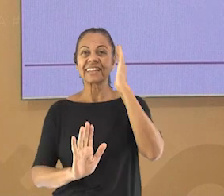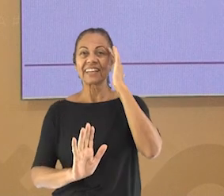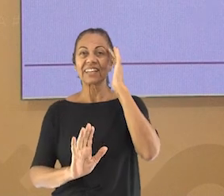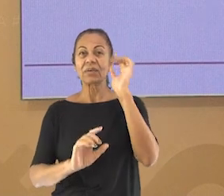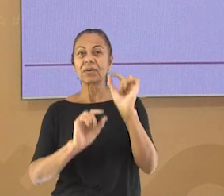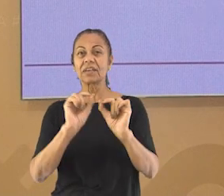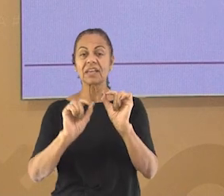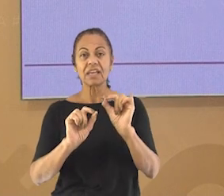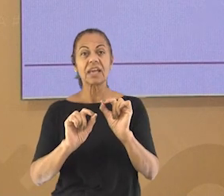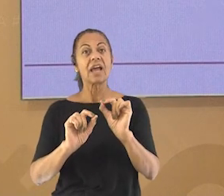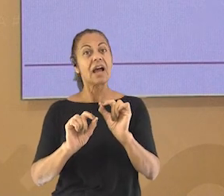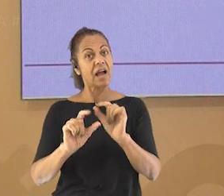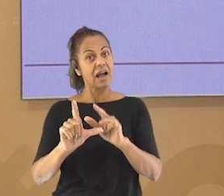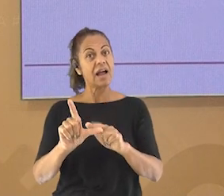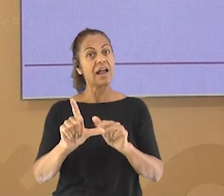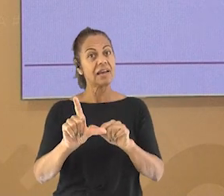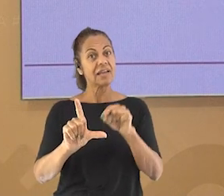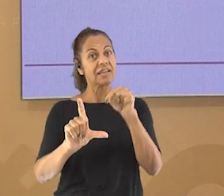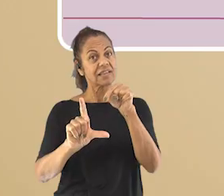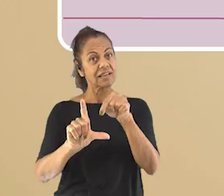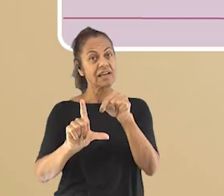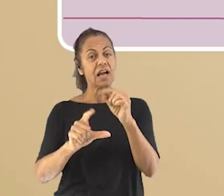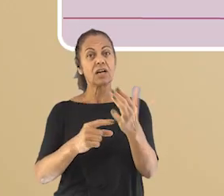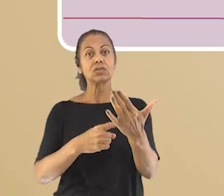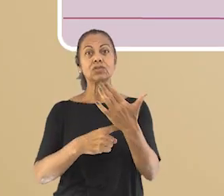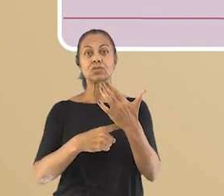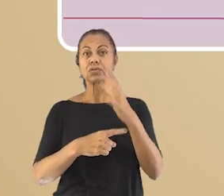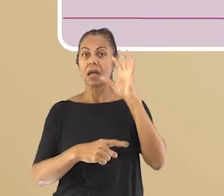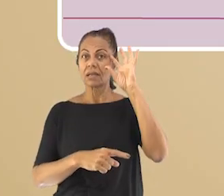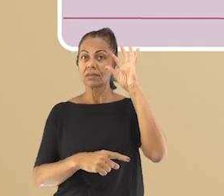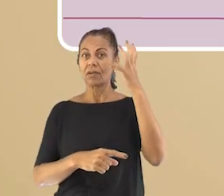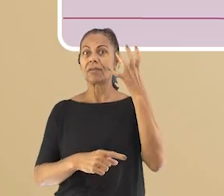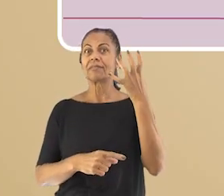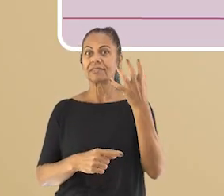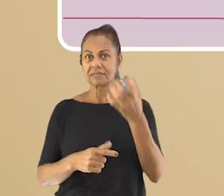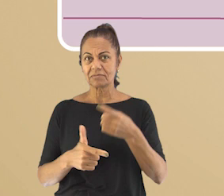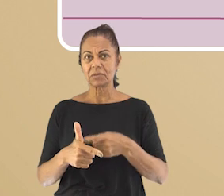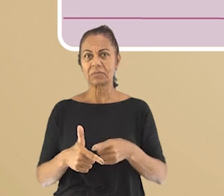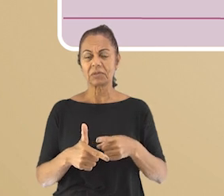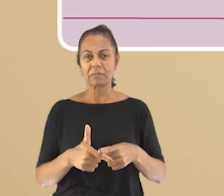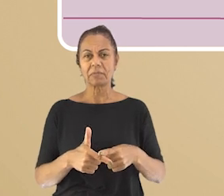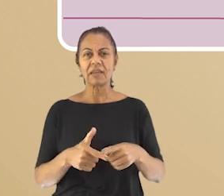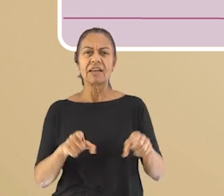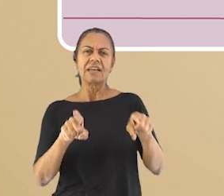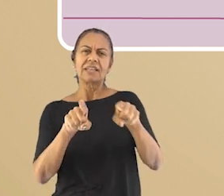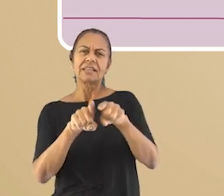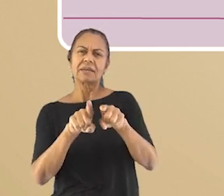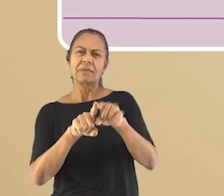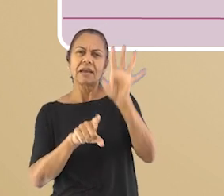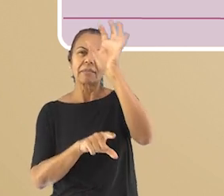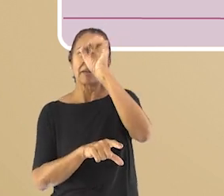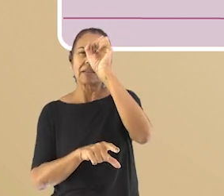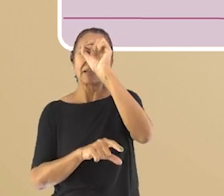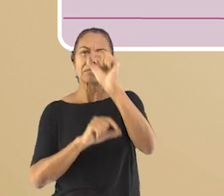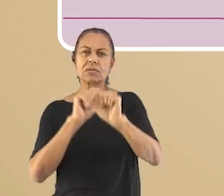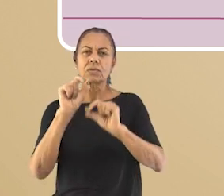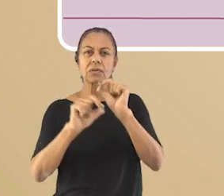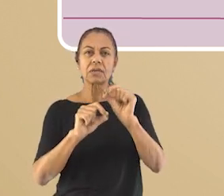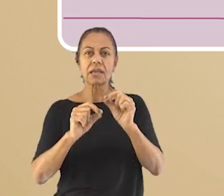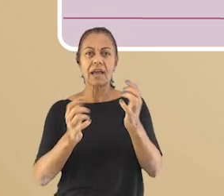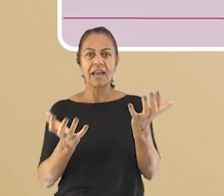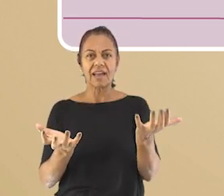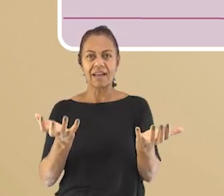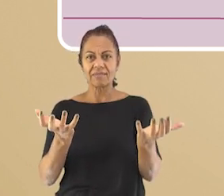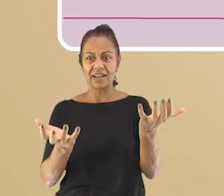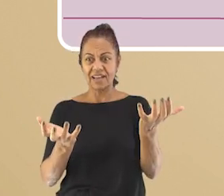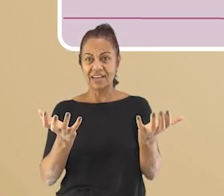elas nos ajudam a resolver problemas. Hoje, aprendemos que a balança é uma forma interessante de